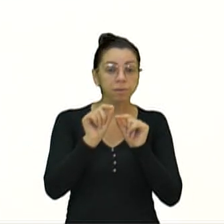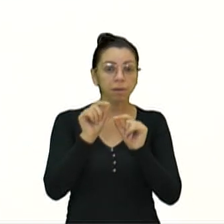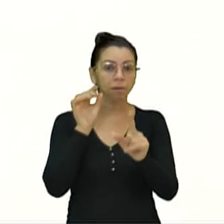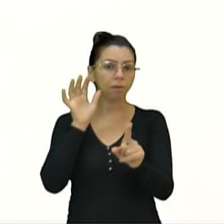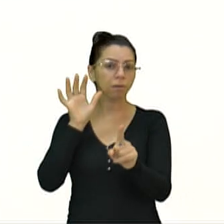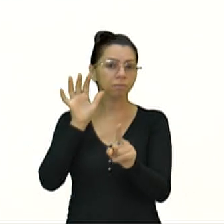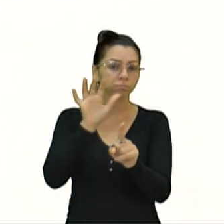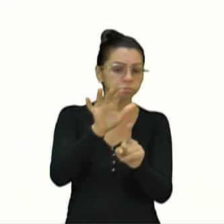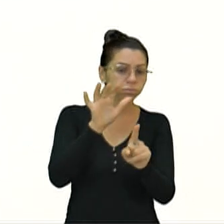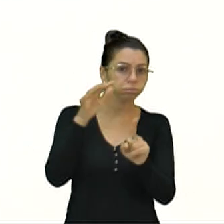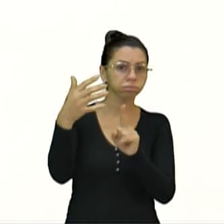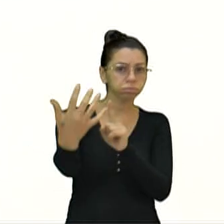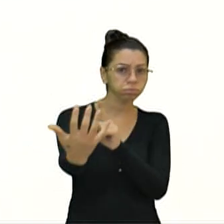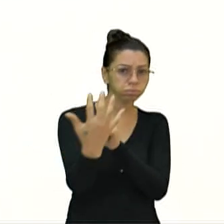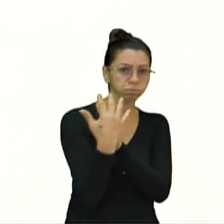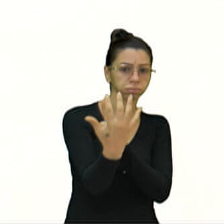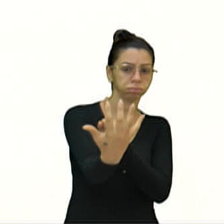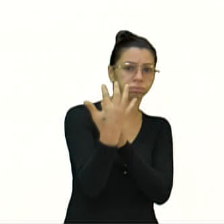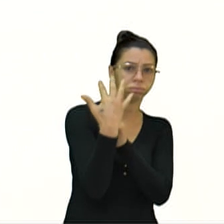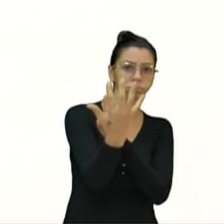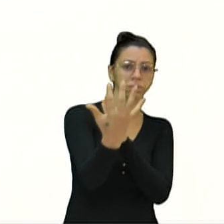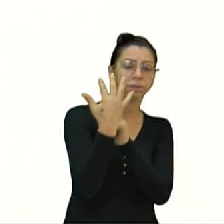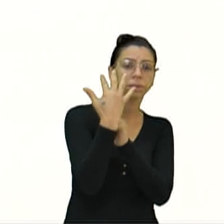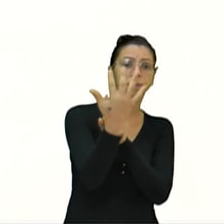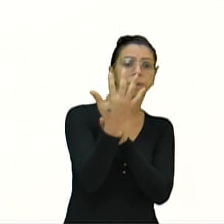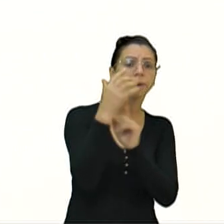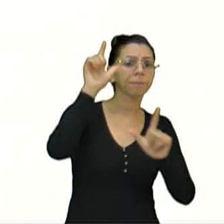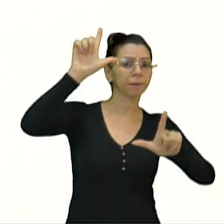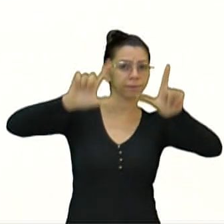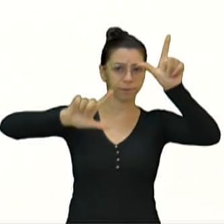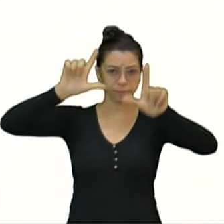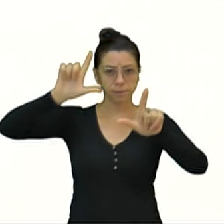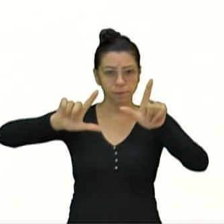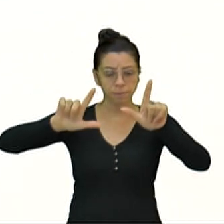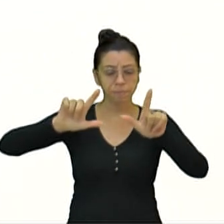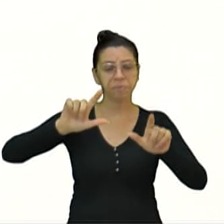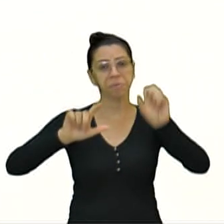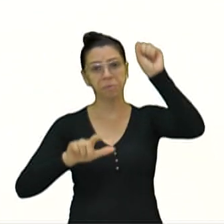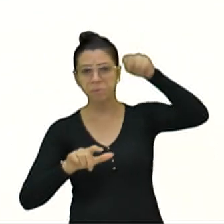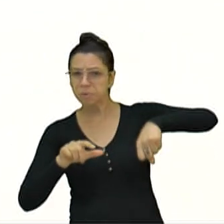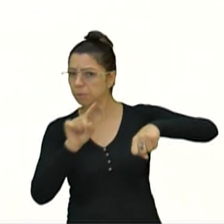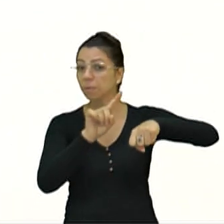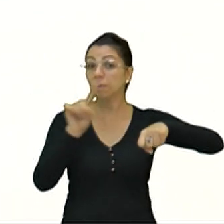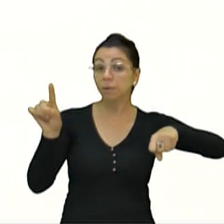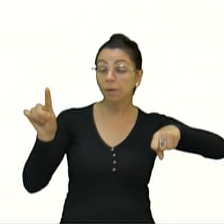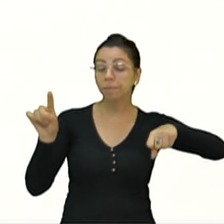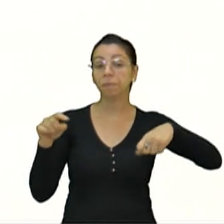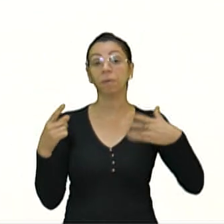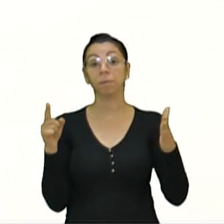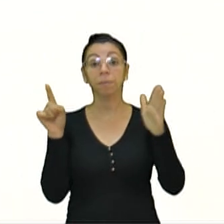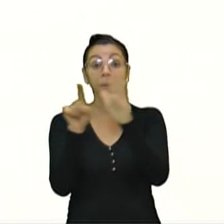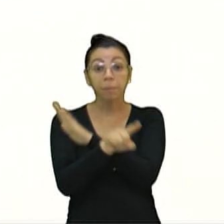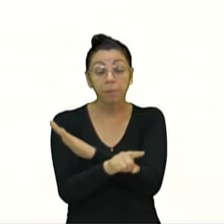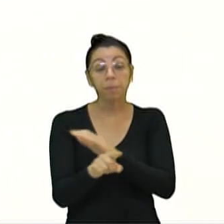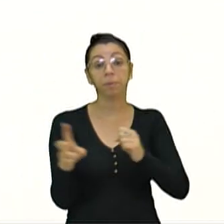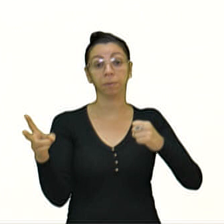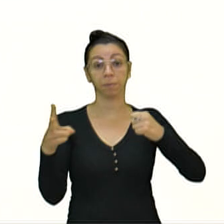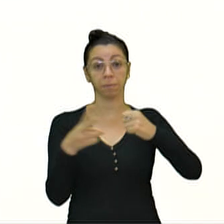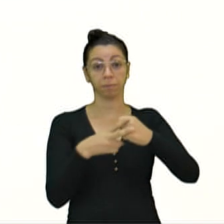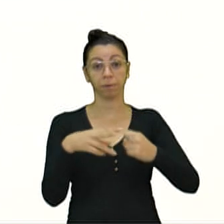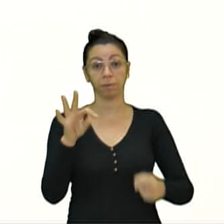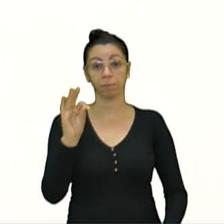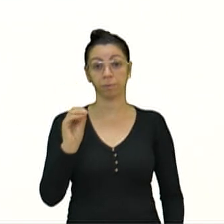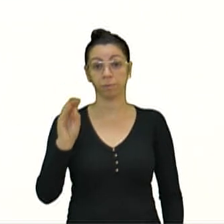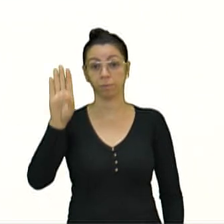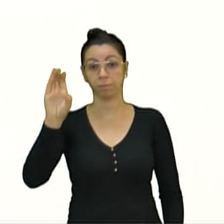influenciado por comerciais na televisão? Sim ou não? Então, aqui a gente tem uma pergunta com o verbo to be, are you? Então, você